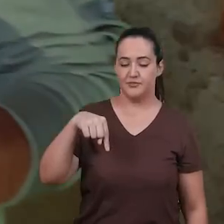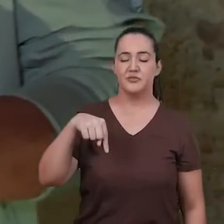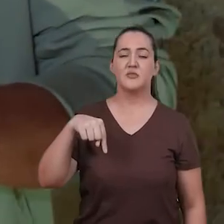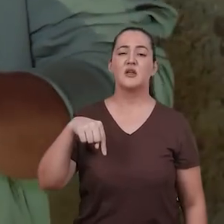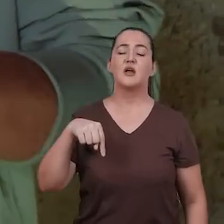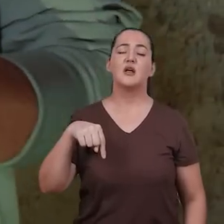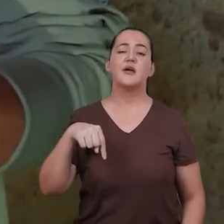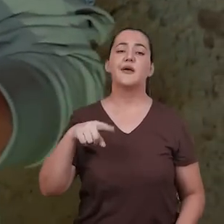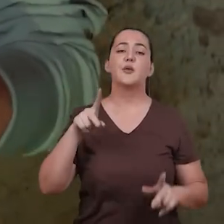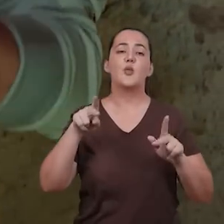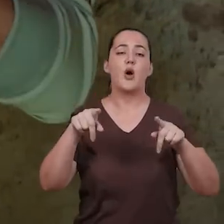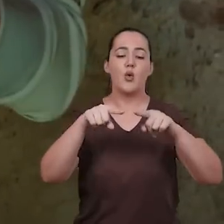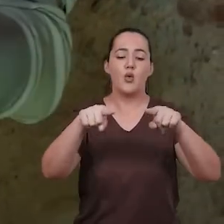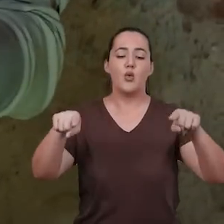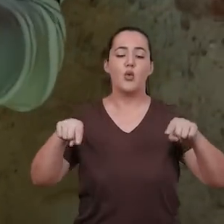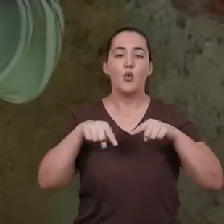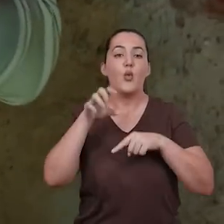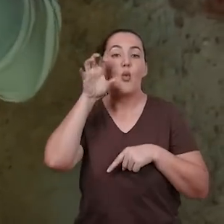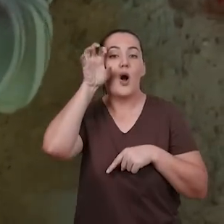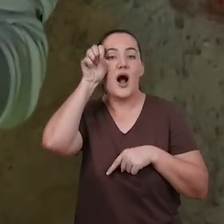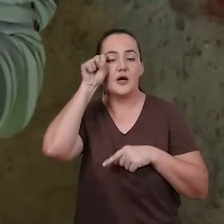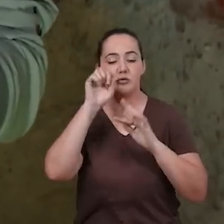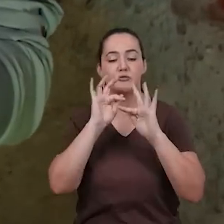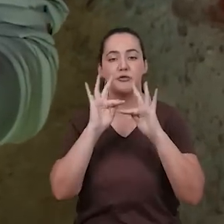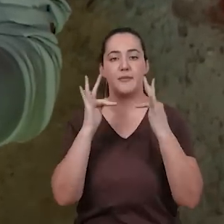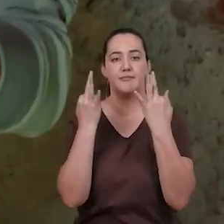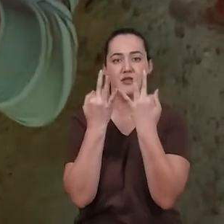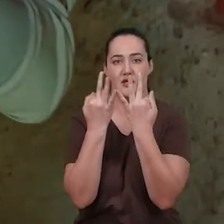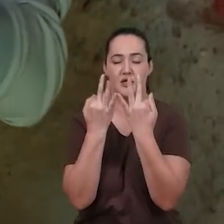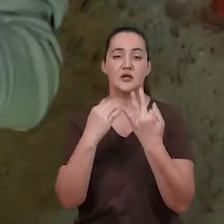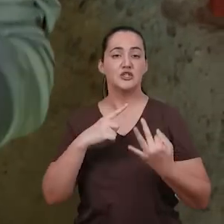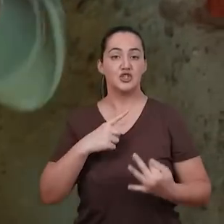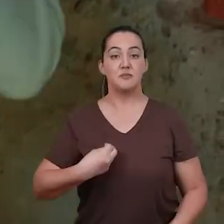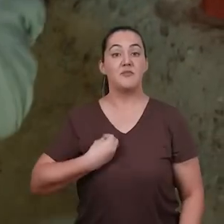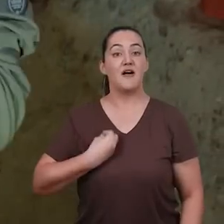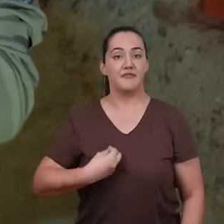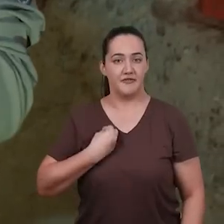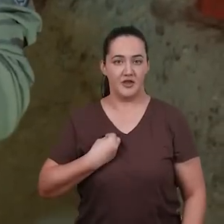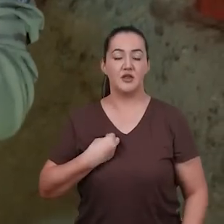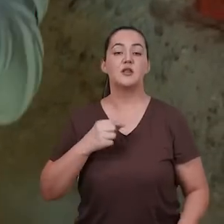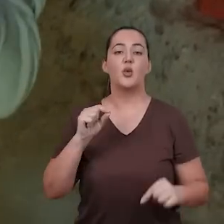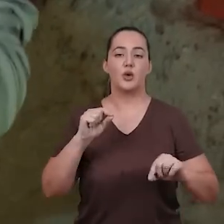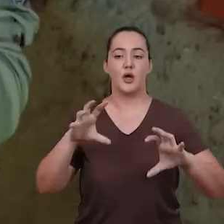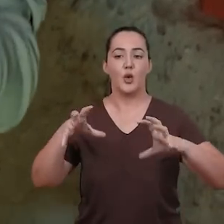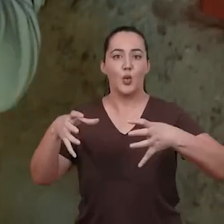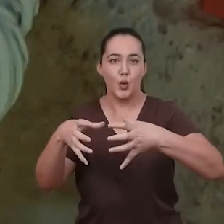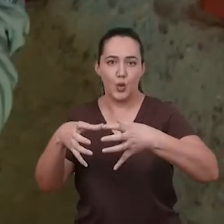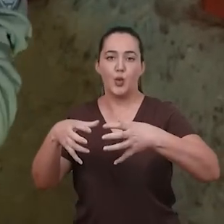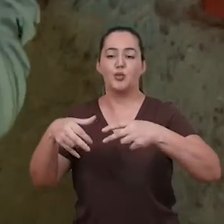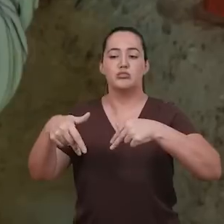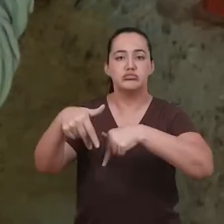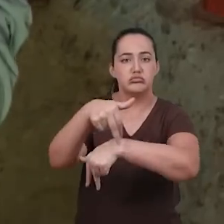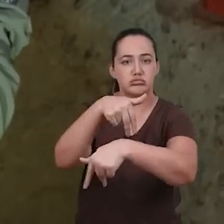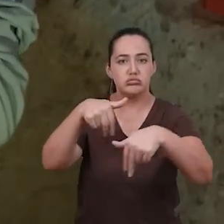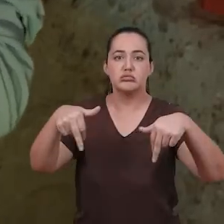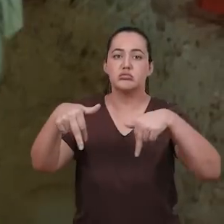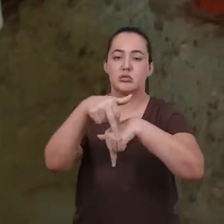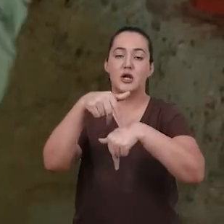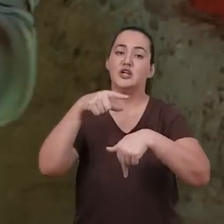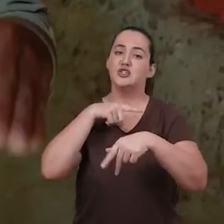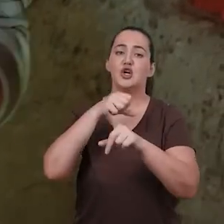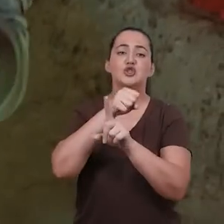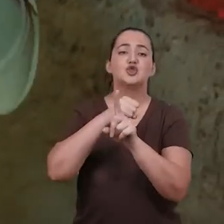Aqui era um típico quarto de família. Então eles tinham uma vida comunitária. Aqui foi realmente a